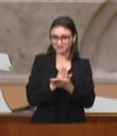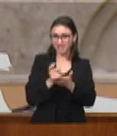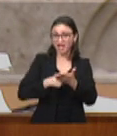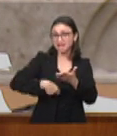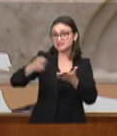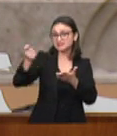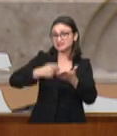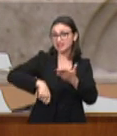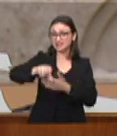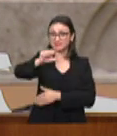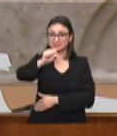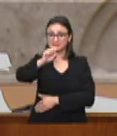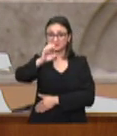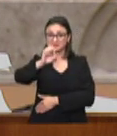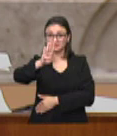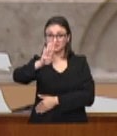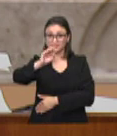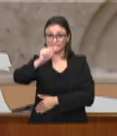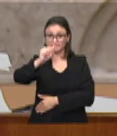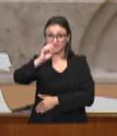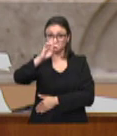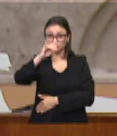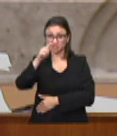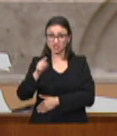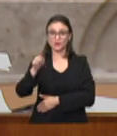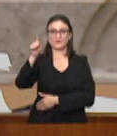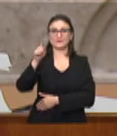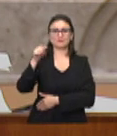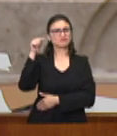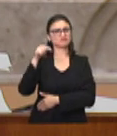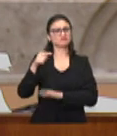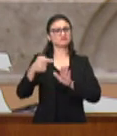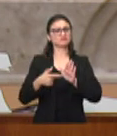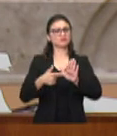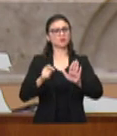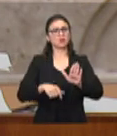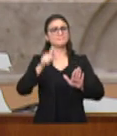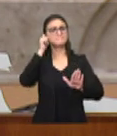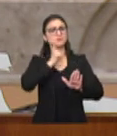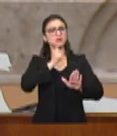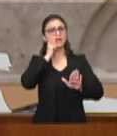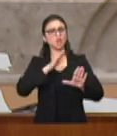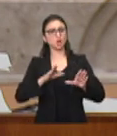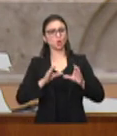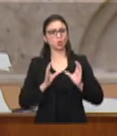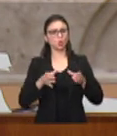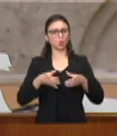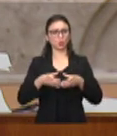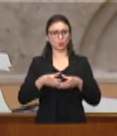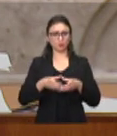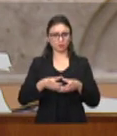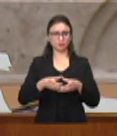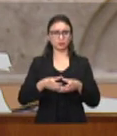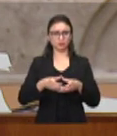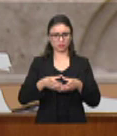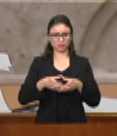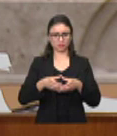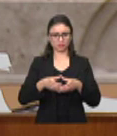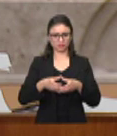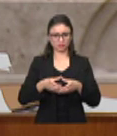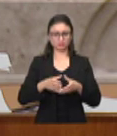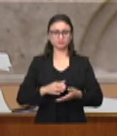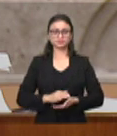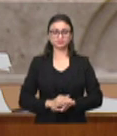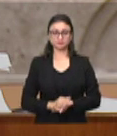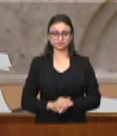assinada por Sebastião Salgado, que retrata uma mulher do grupo Rimba em Orutanda,